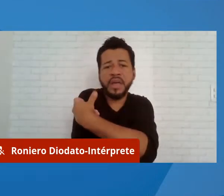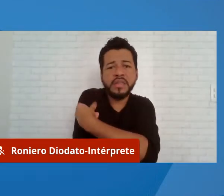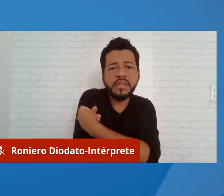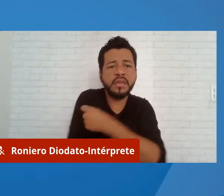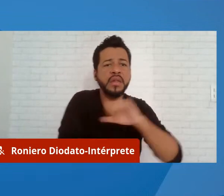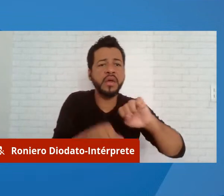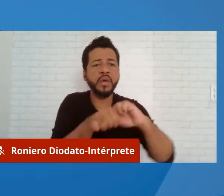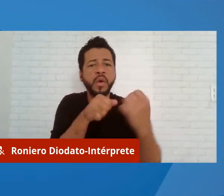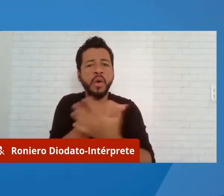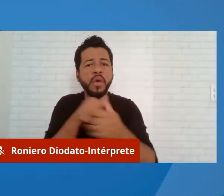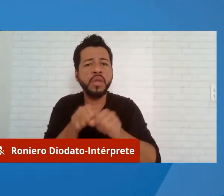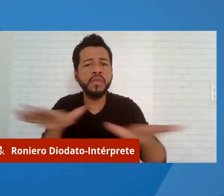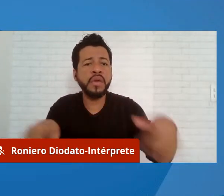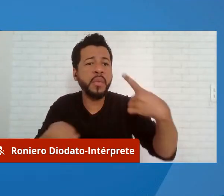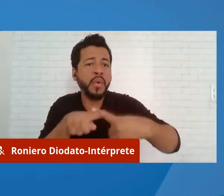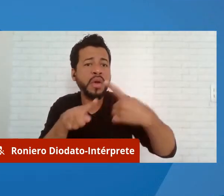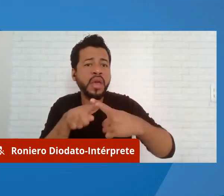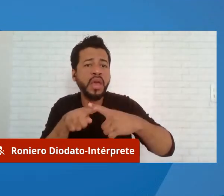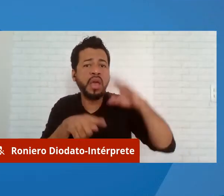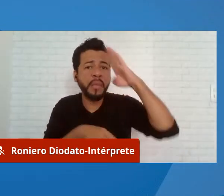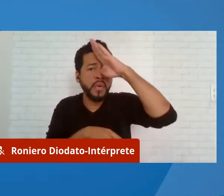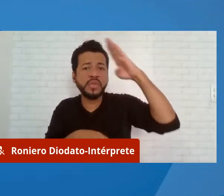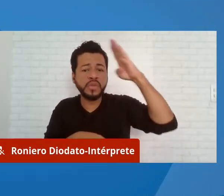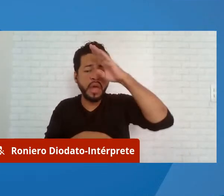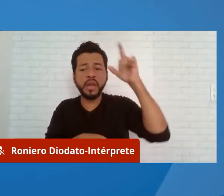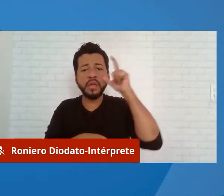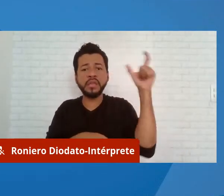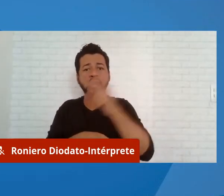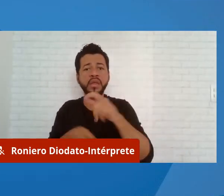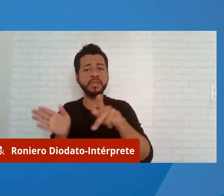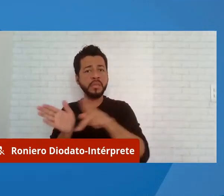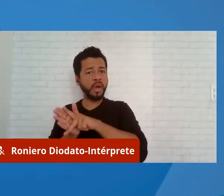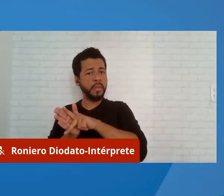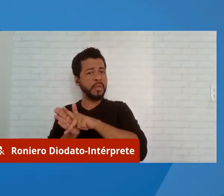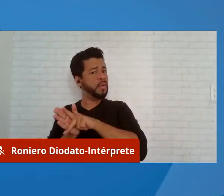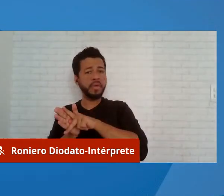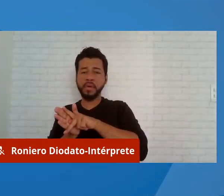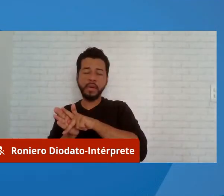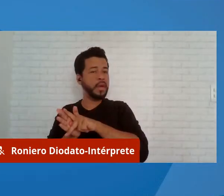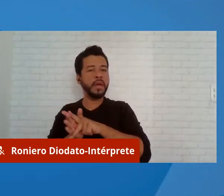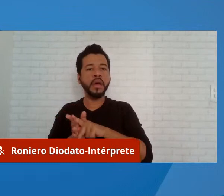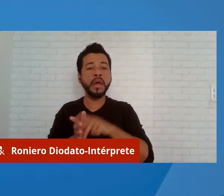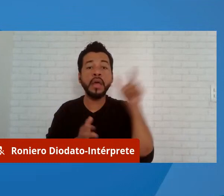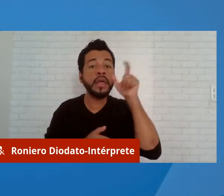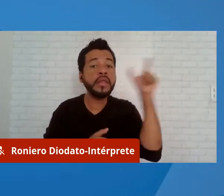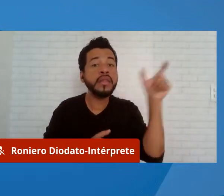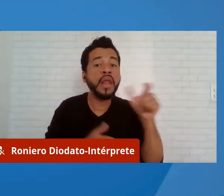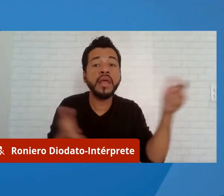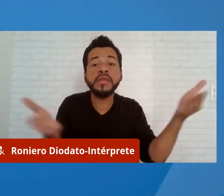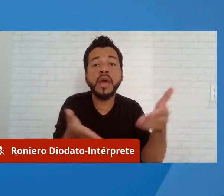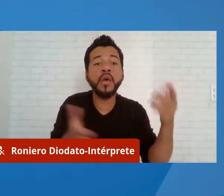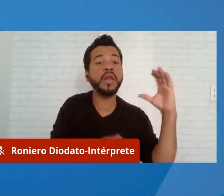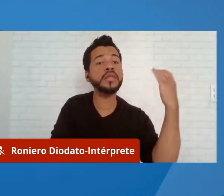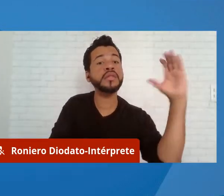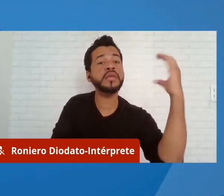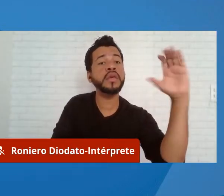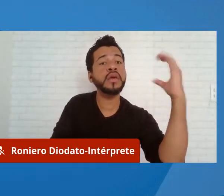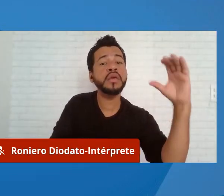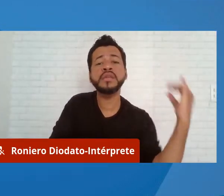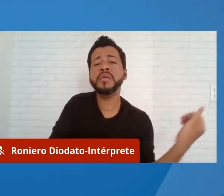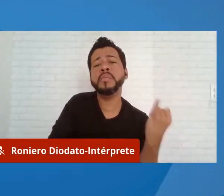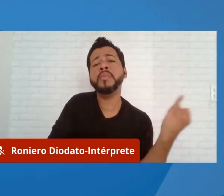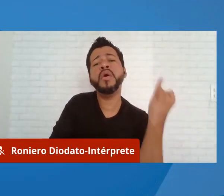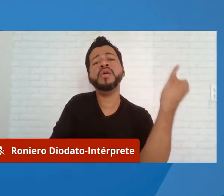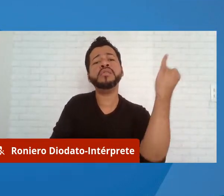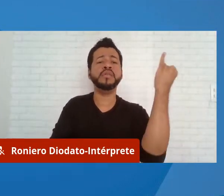políticas do Bolsonaro, preferências dele, quando, na verdade, o que interessa, a ciência é uma coisa. A ciência, como se diz, você